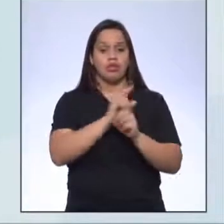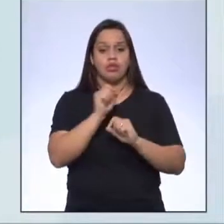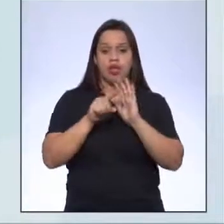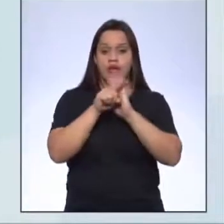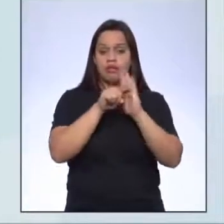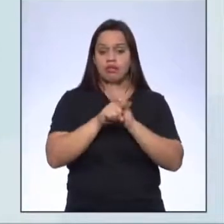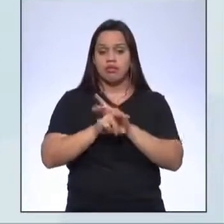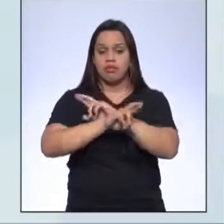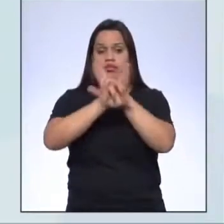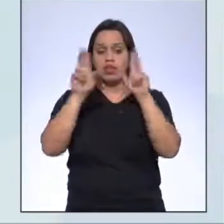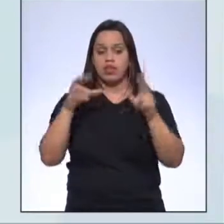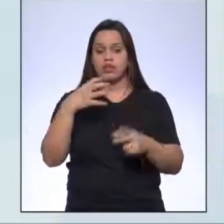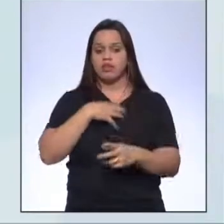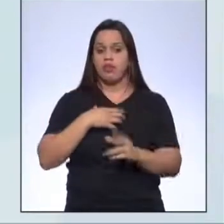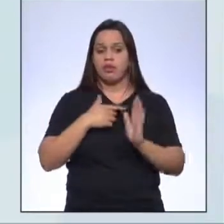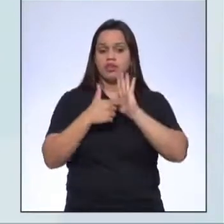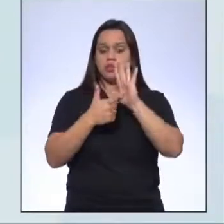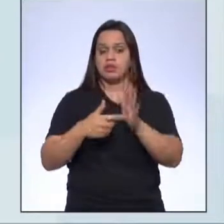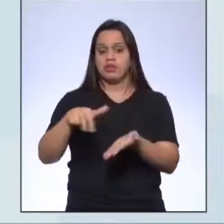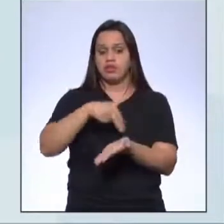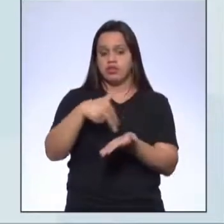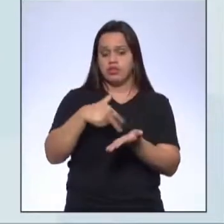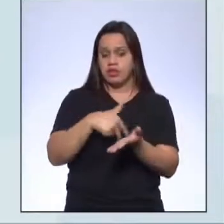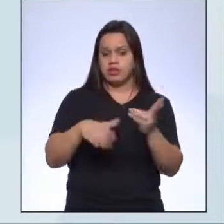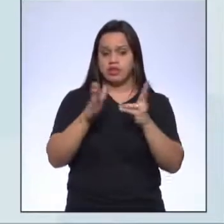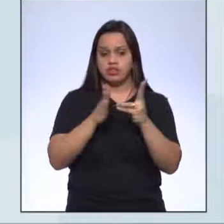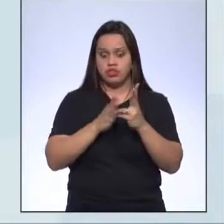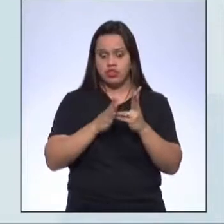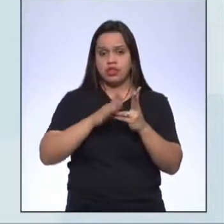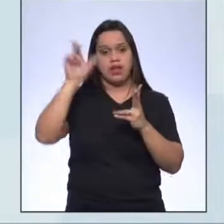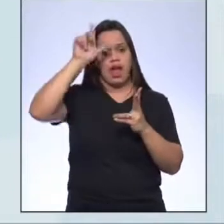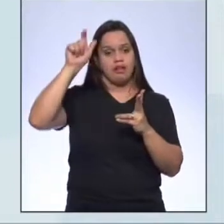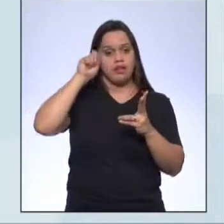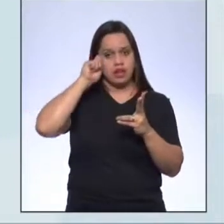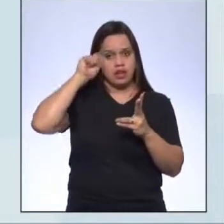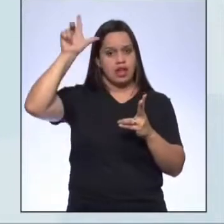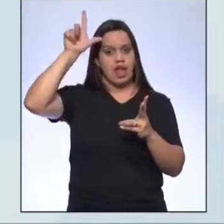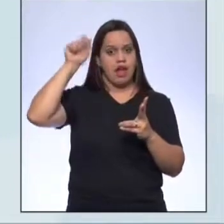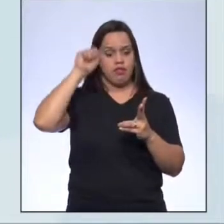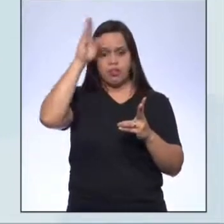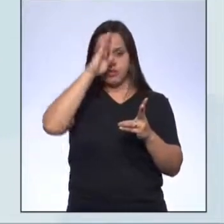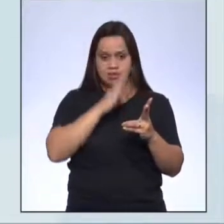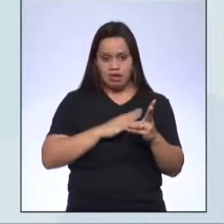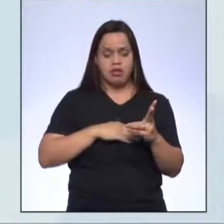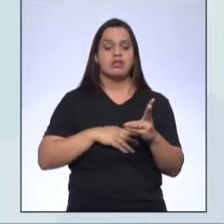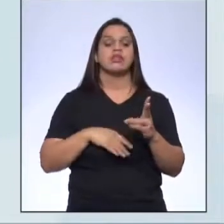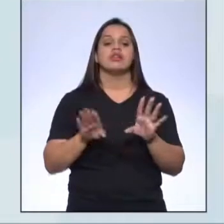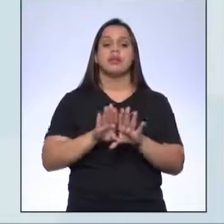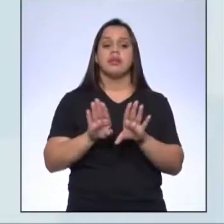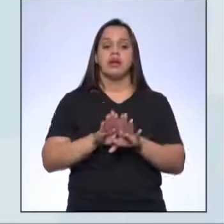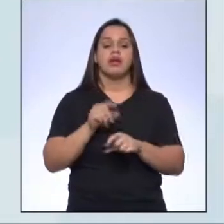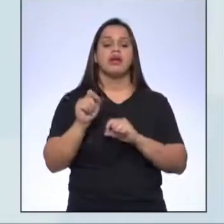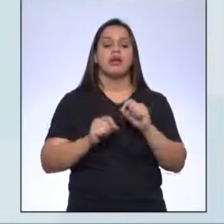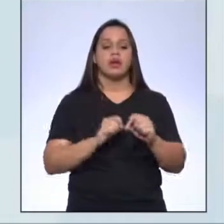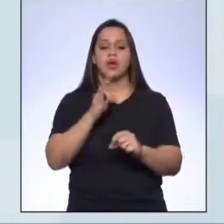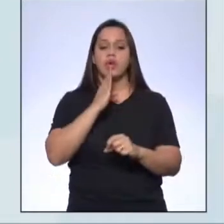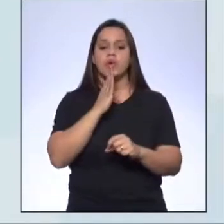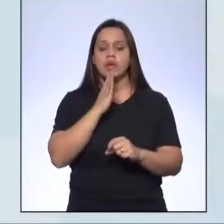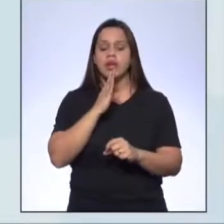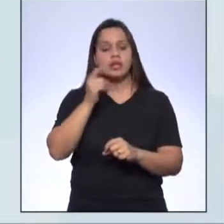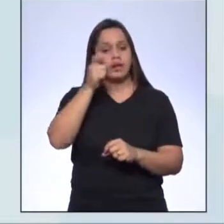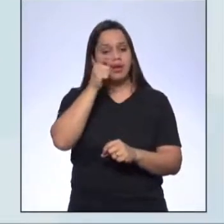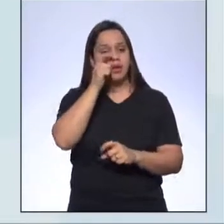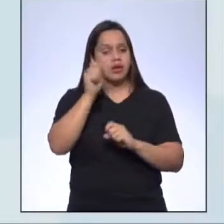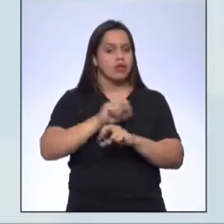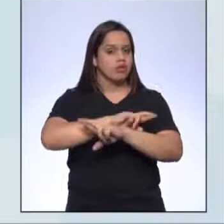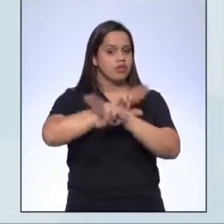e analisamos diferentes formas de expressão das danças indígena, africana e afro-brasileira. Conhecemos e